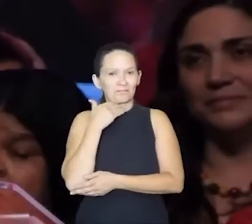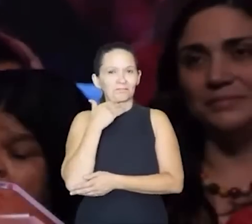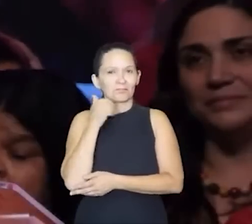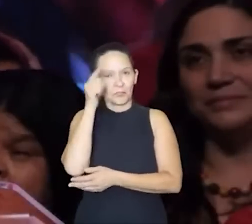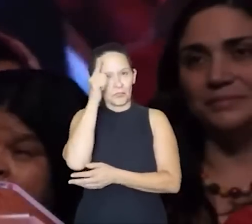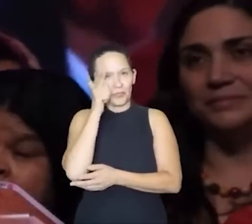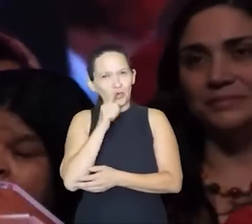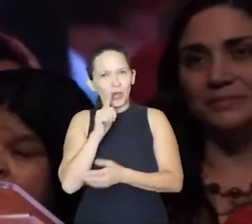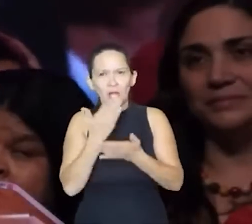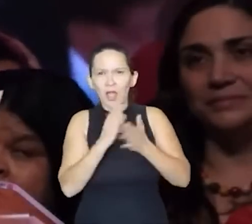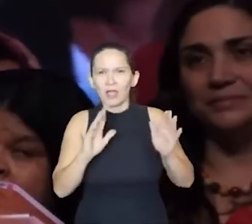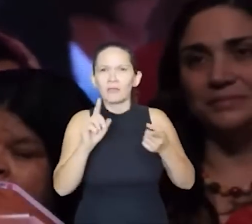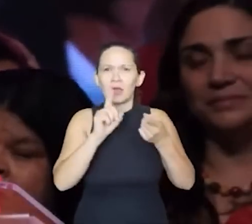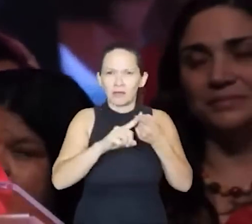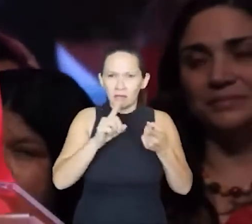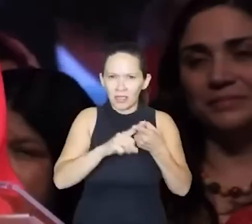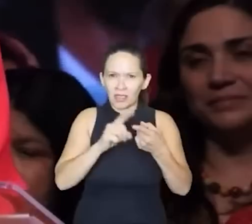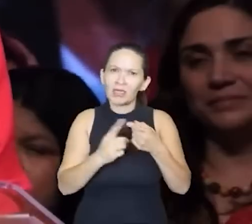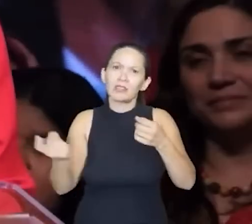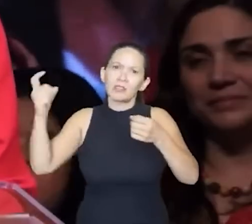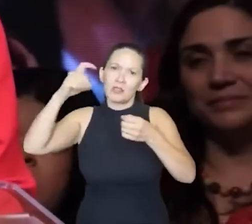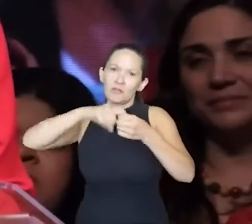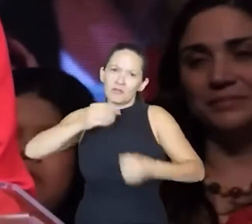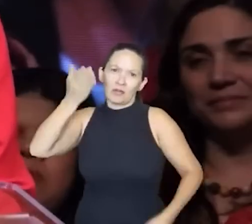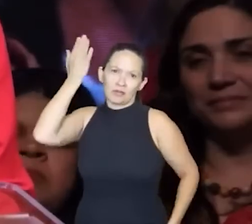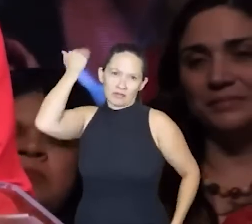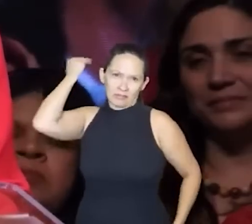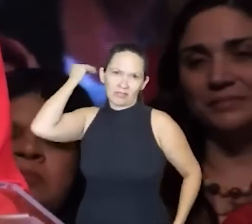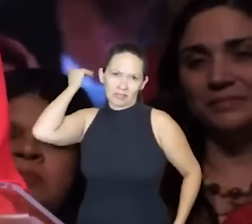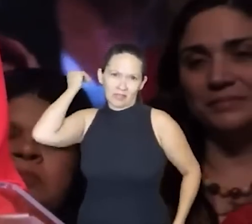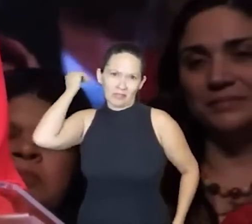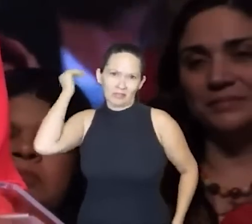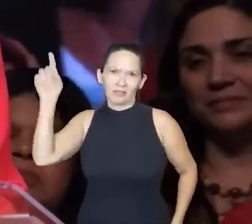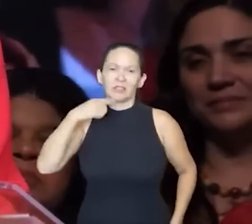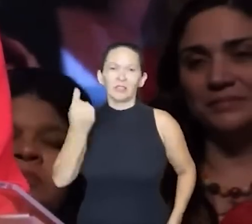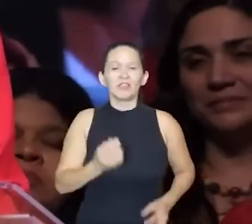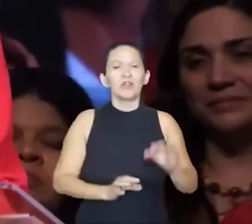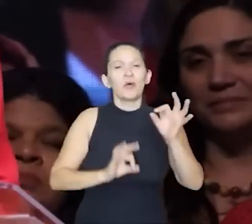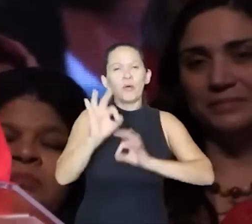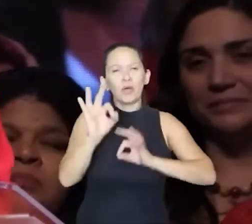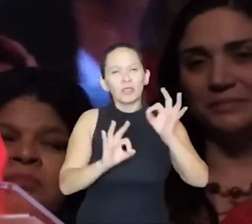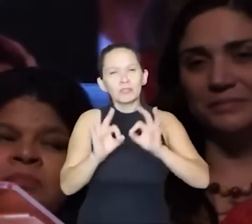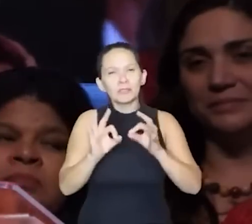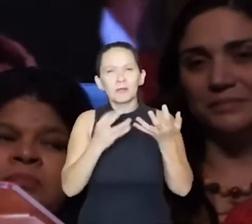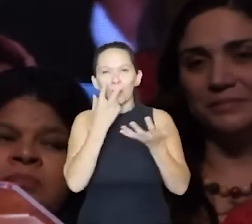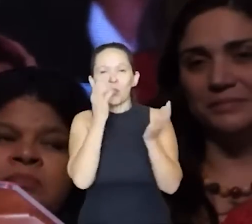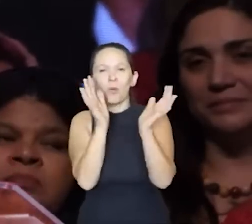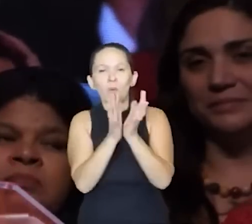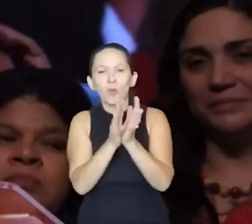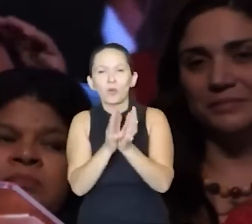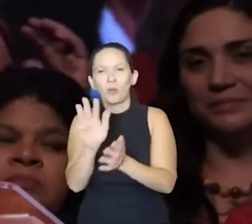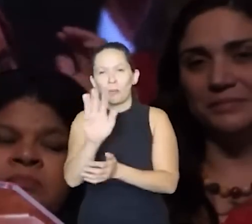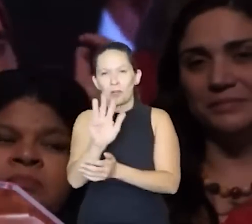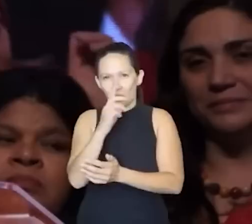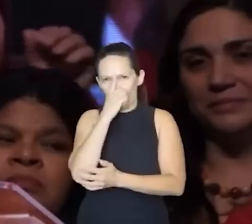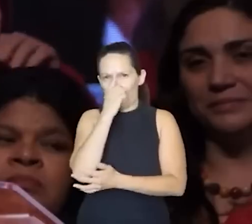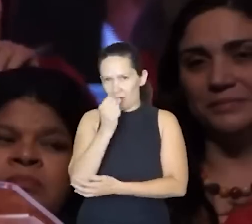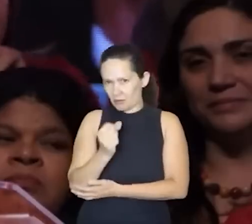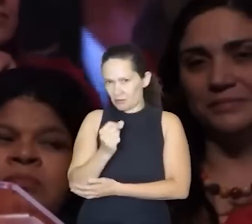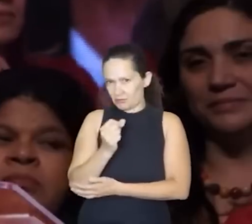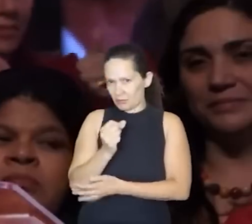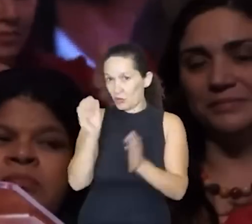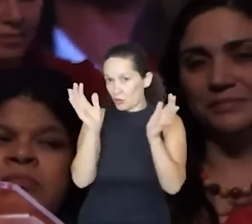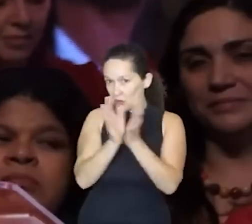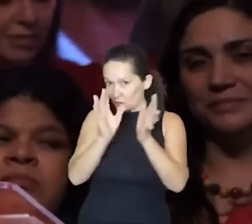ameaça de um retrocesso ainda maior que se formou em torno da chapa Lula-Alckmin a Frente